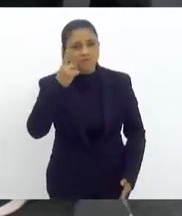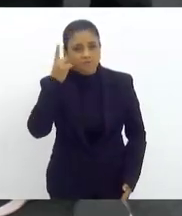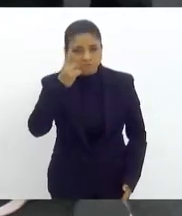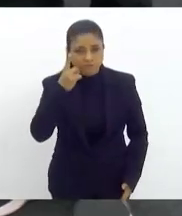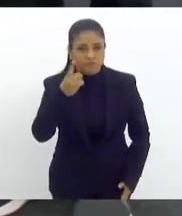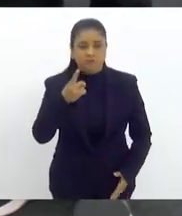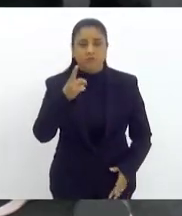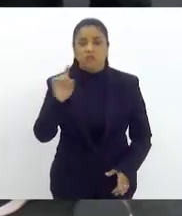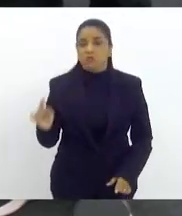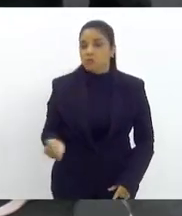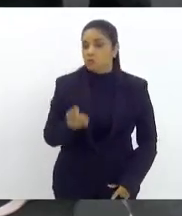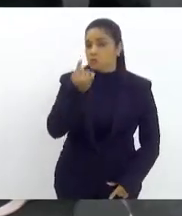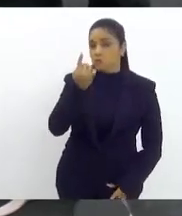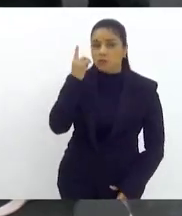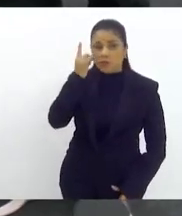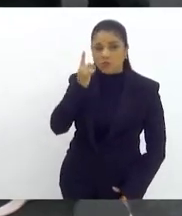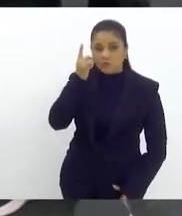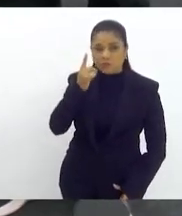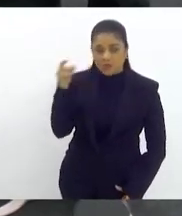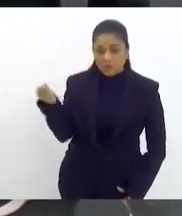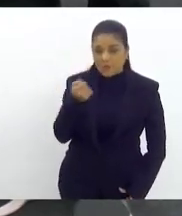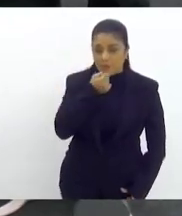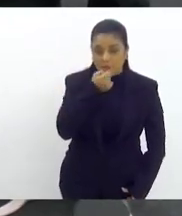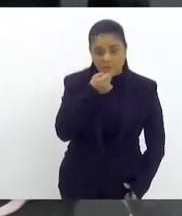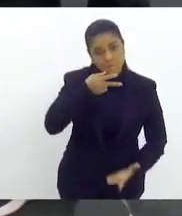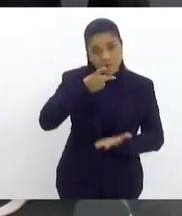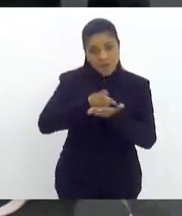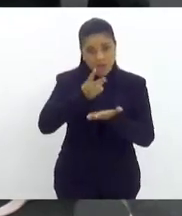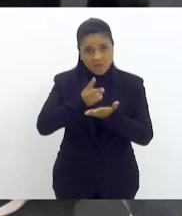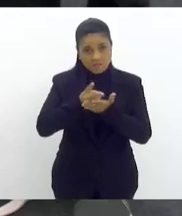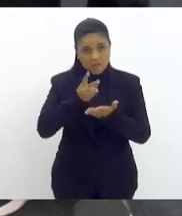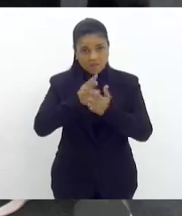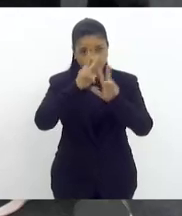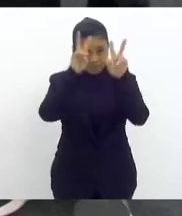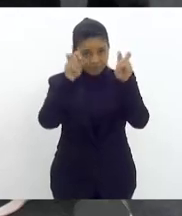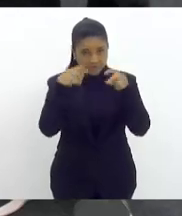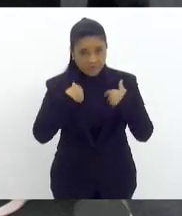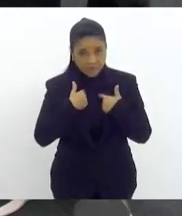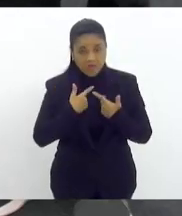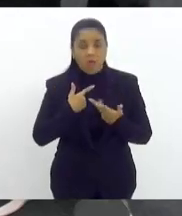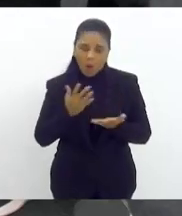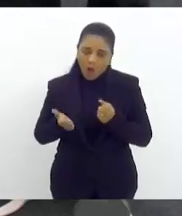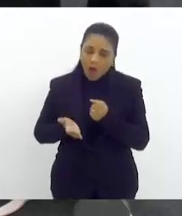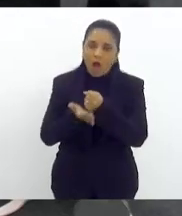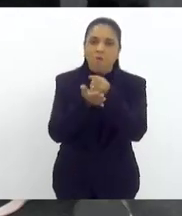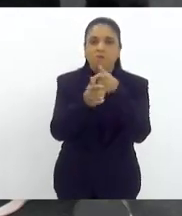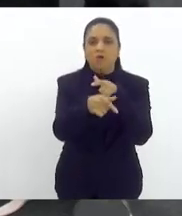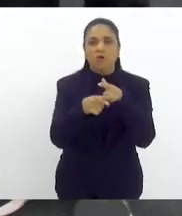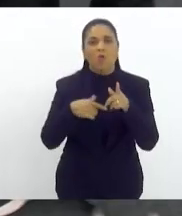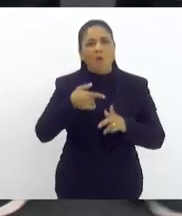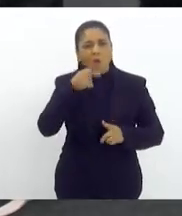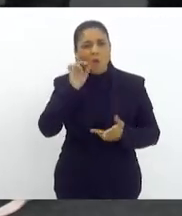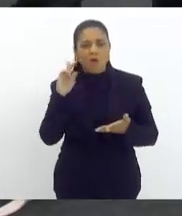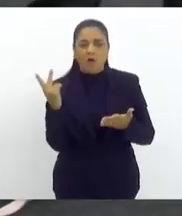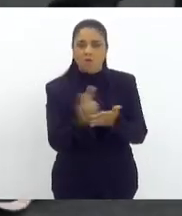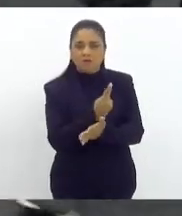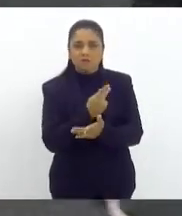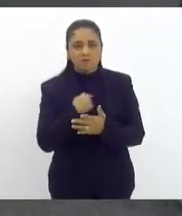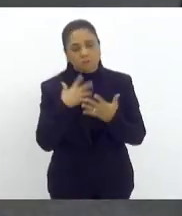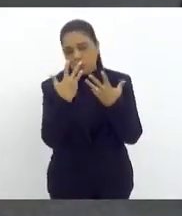Se um deputado viesse aqui falar o mesmo que estou falando hoje, eu o apoiaria, porque o que aconteceu ontem é